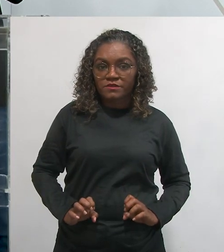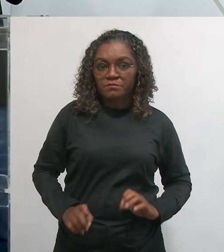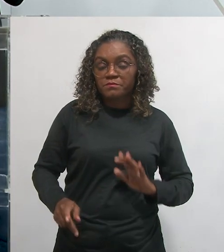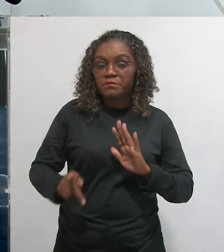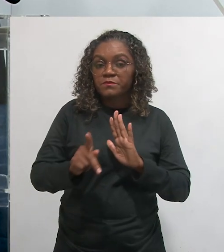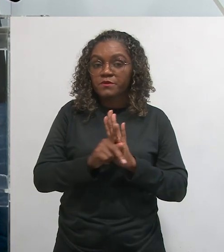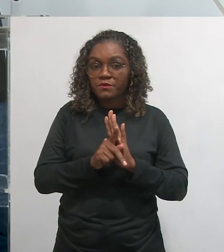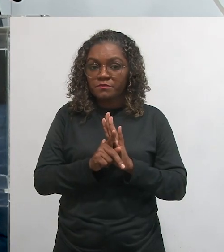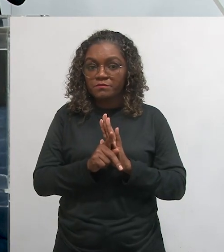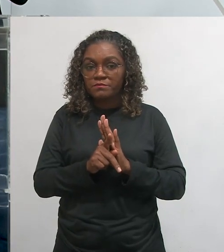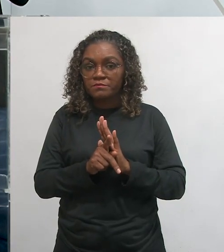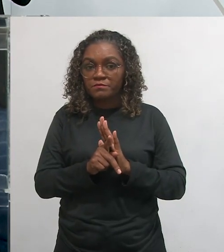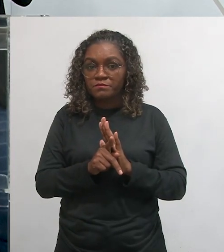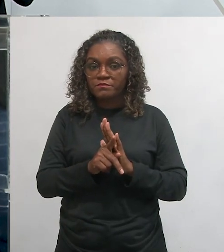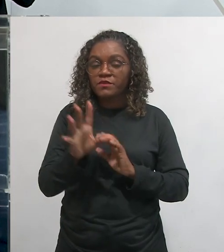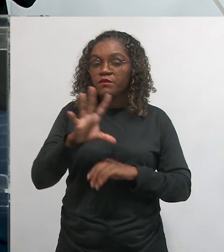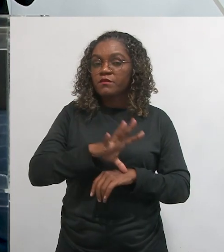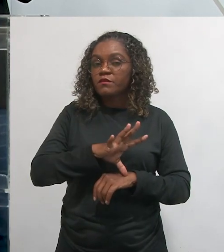uma ética